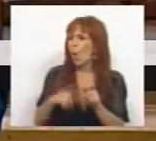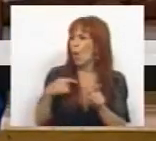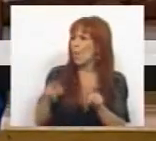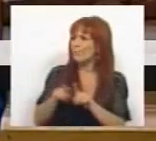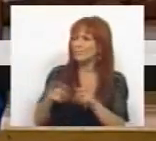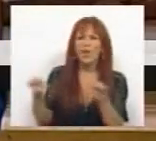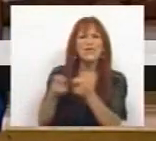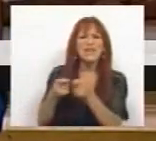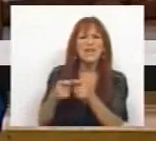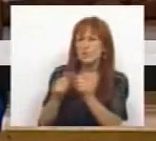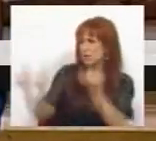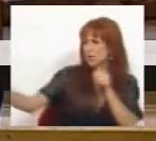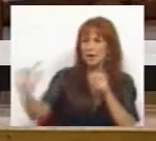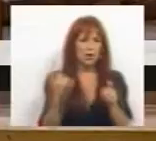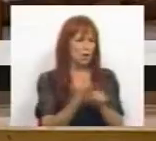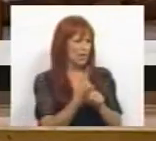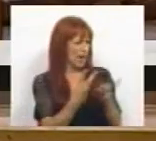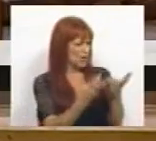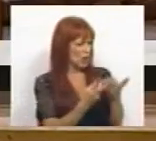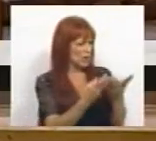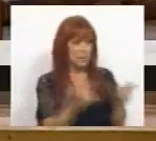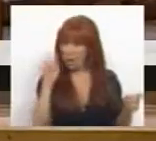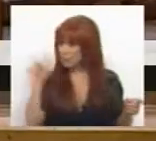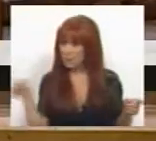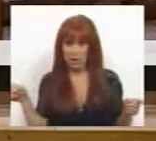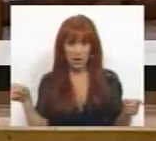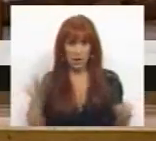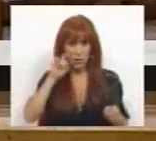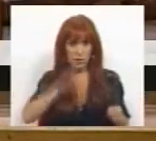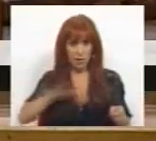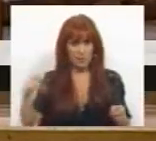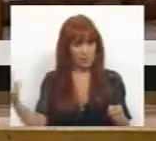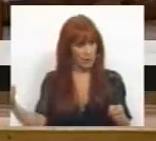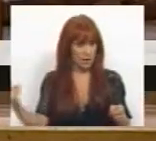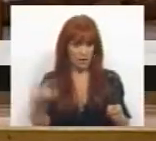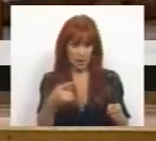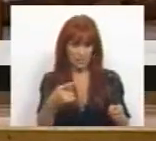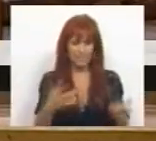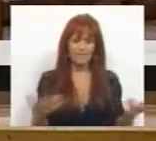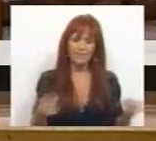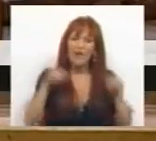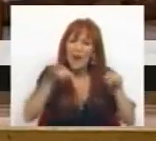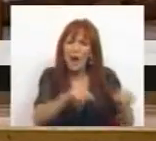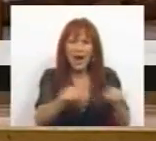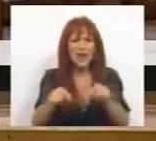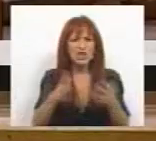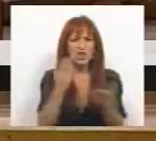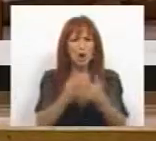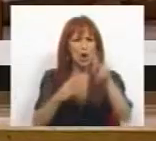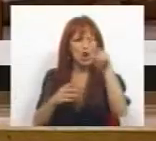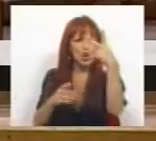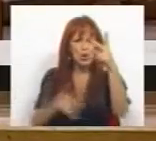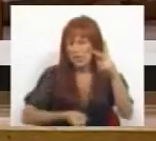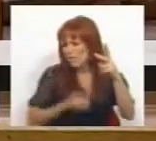distante dos vários orçamentos, apesar da importância que a conservação da natureza reveste. Estas são apenas 2